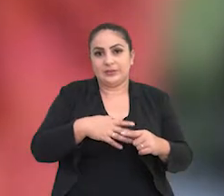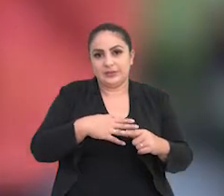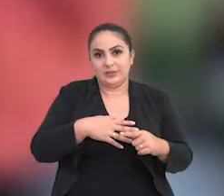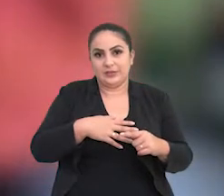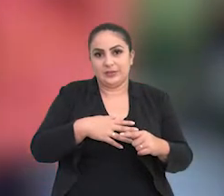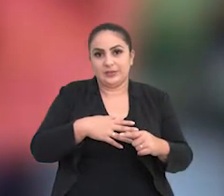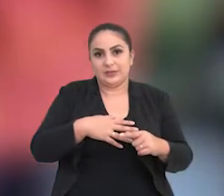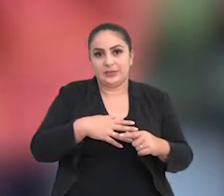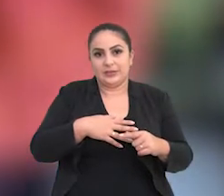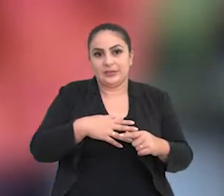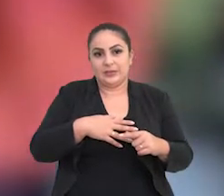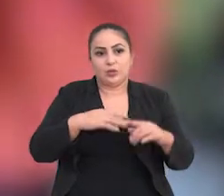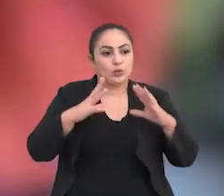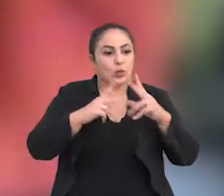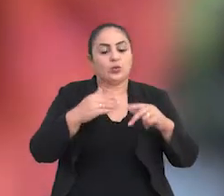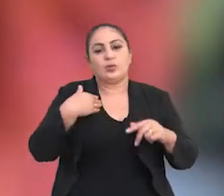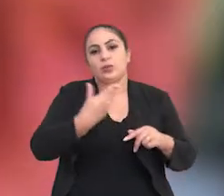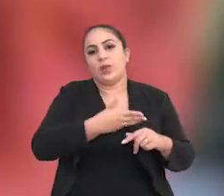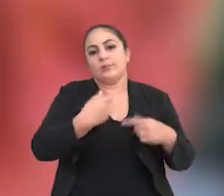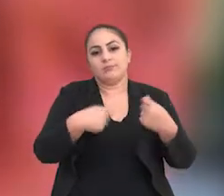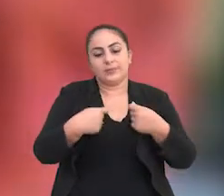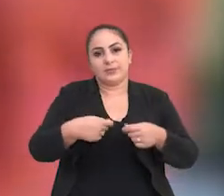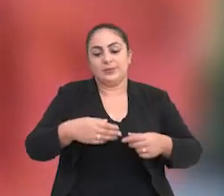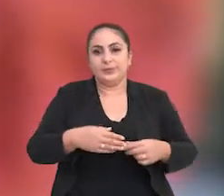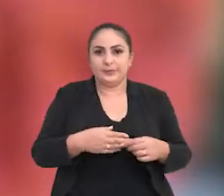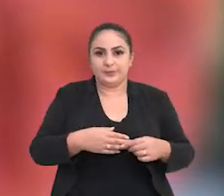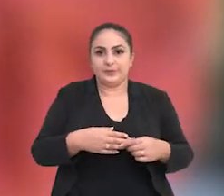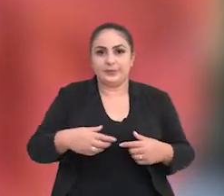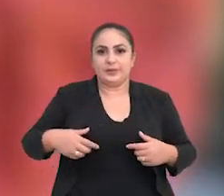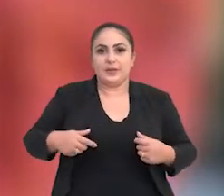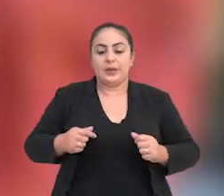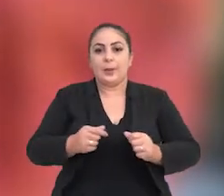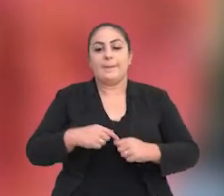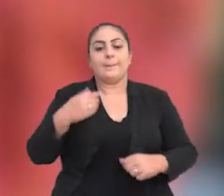vazio, que o vazio que todos nós necessitamos